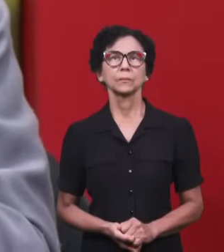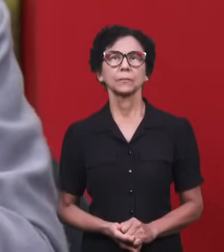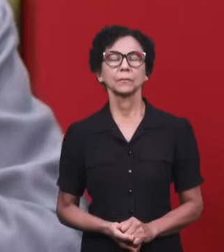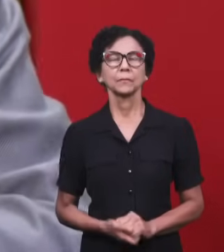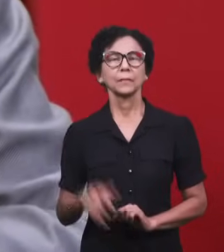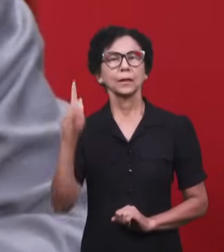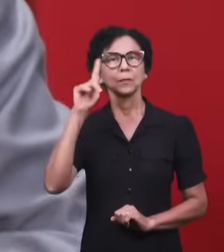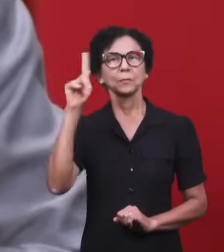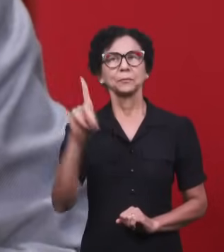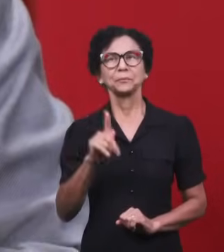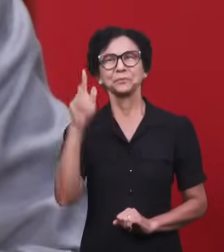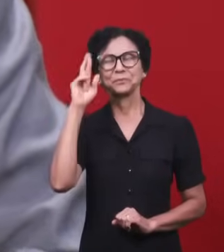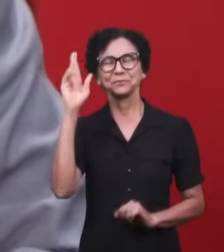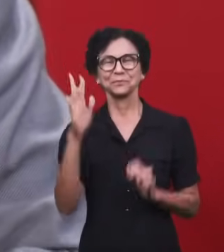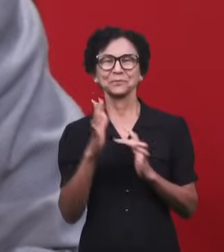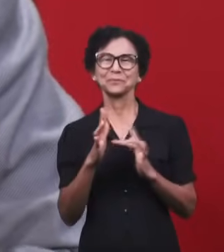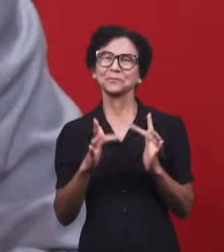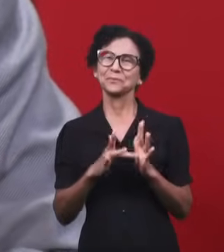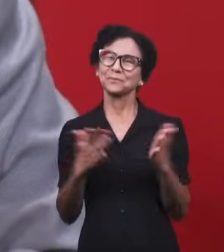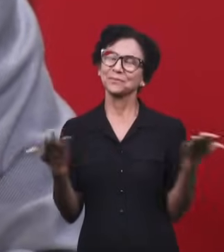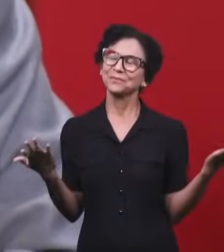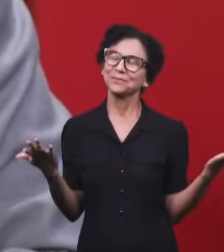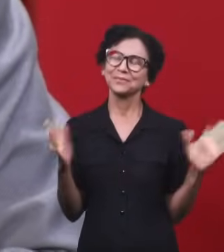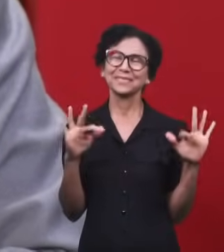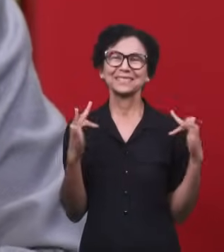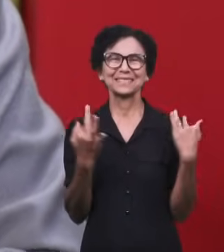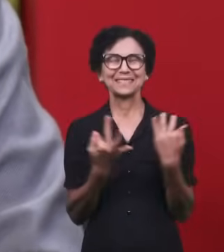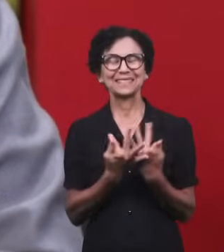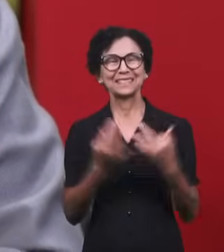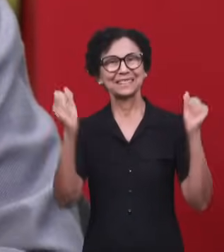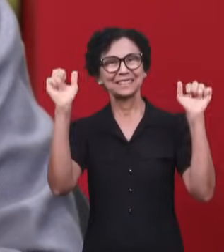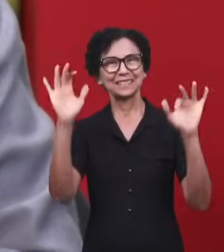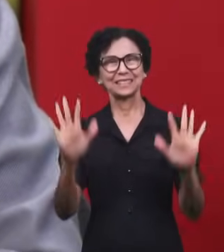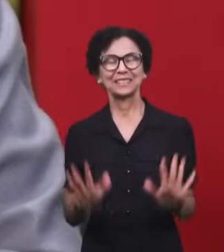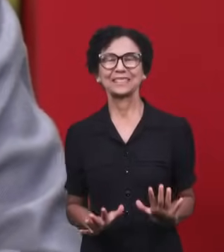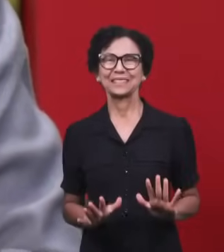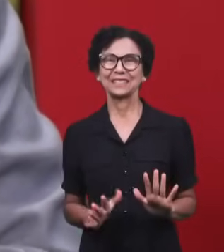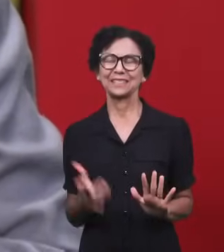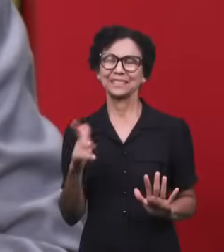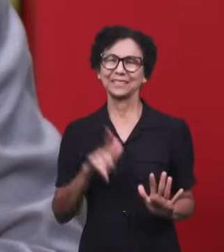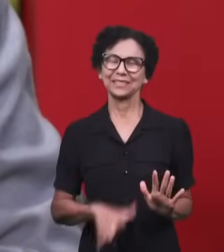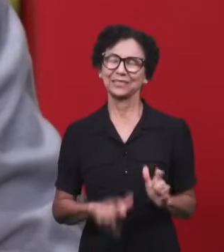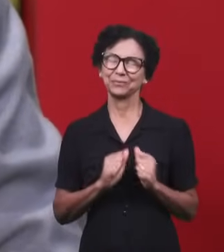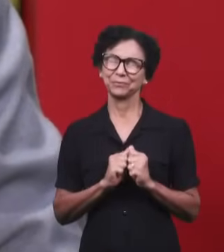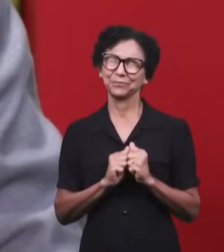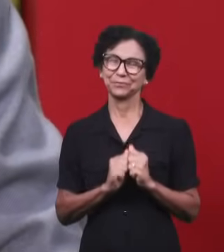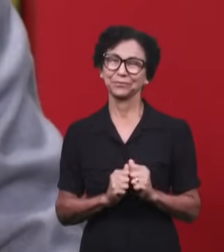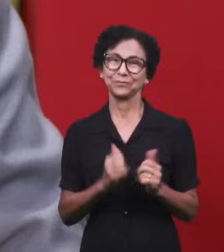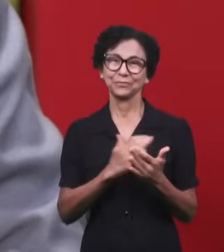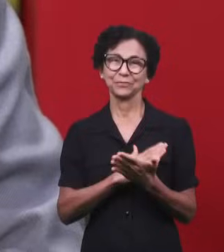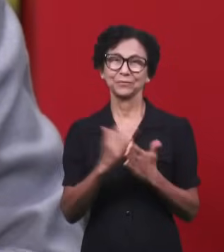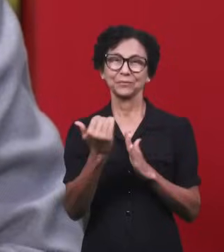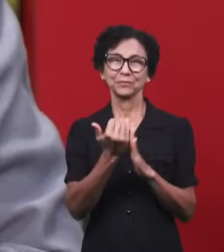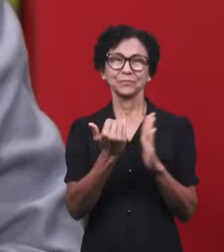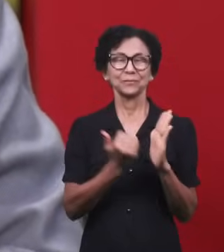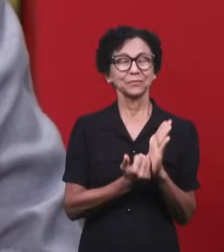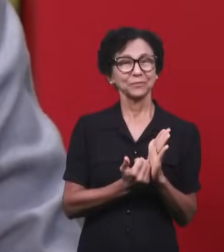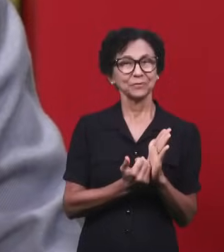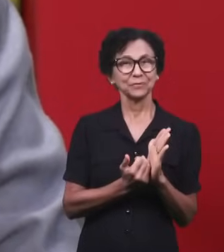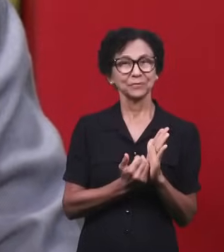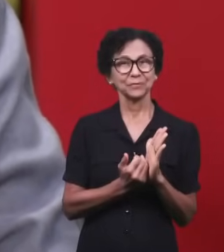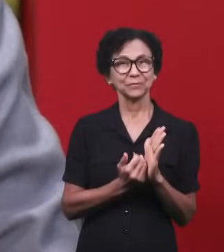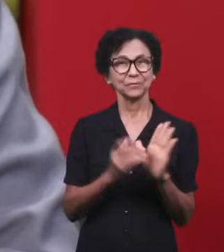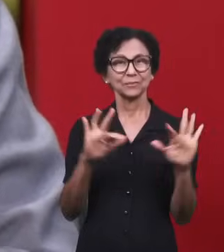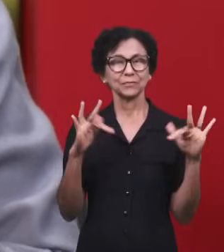A paz do Senhor Jesus, família! Que bênção estarmos aqui mais uma vez, começando mais uma edição do programa Família, um